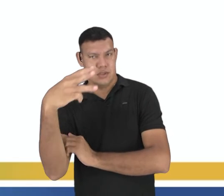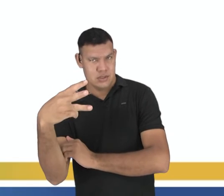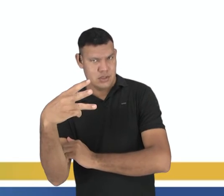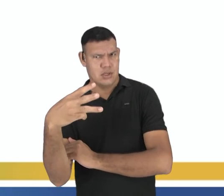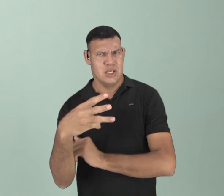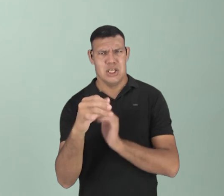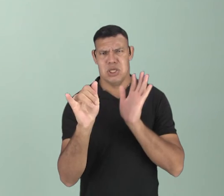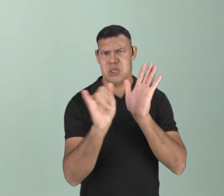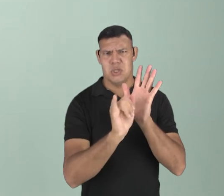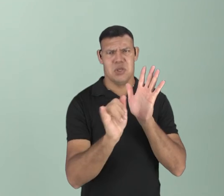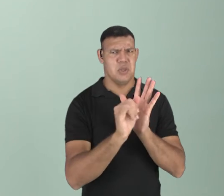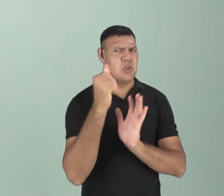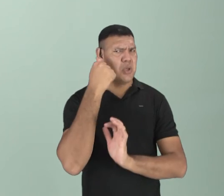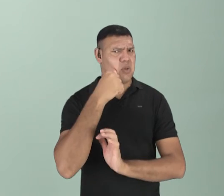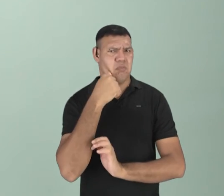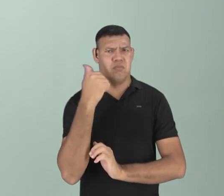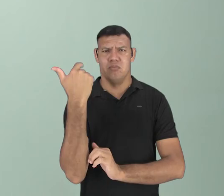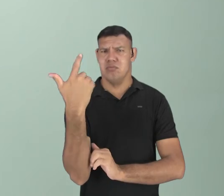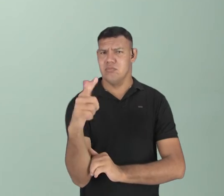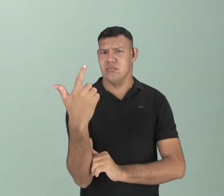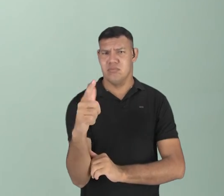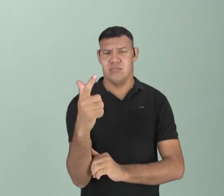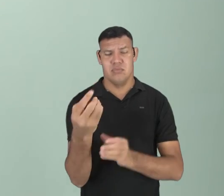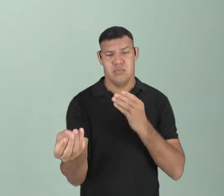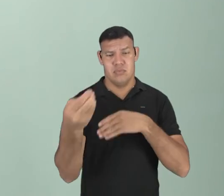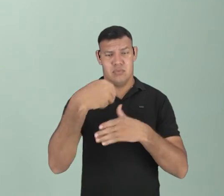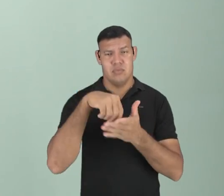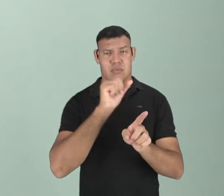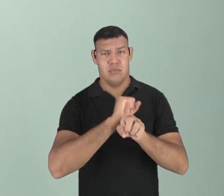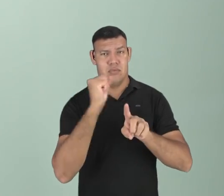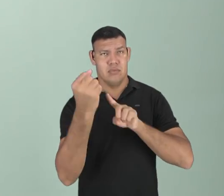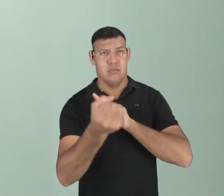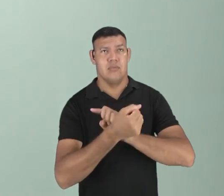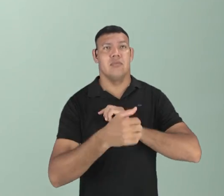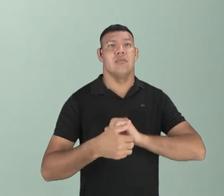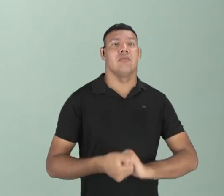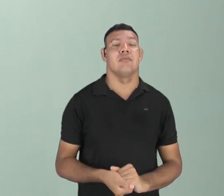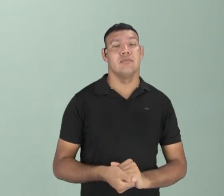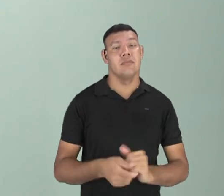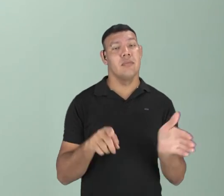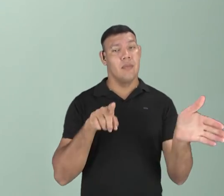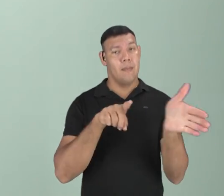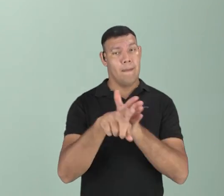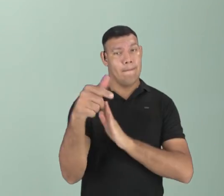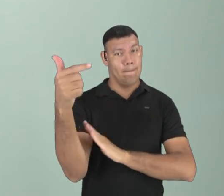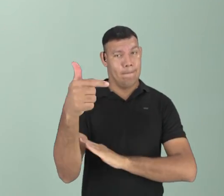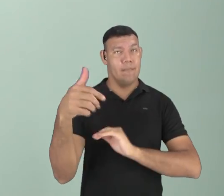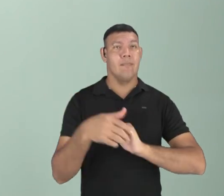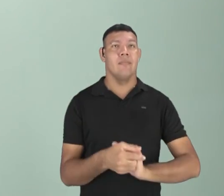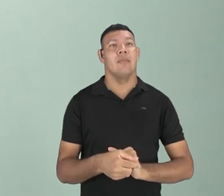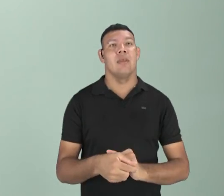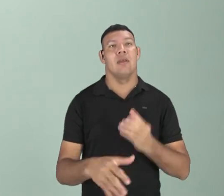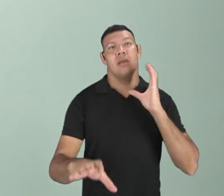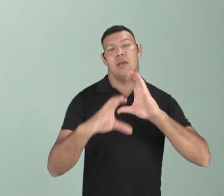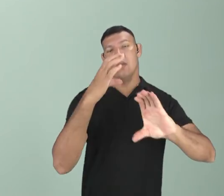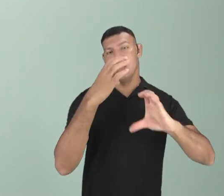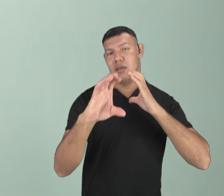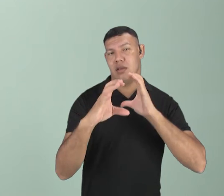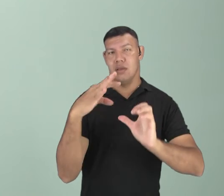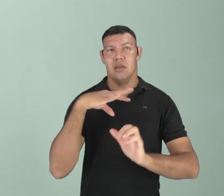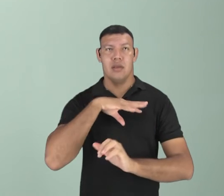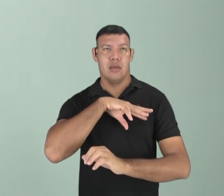uma identidade dentro da sociedade. Vamos lá. Nas cantigas de amor, o